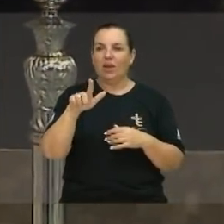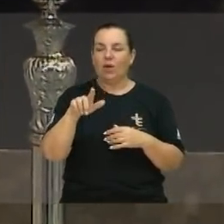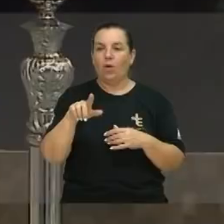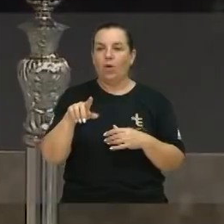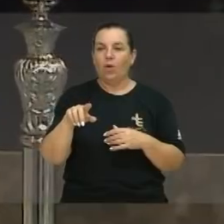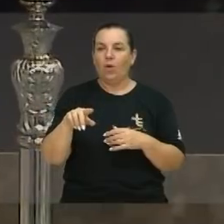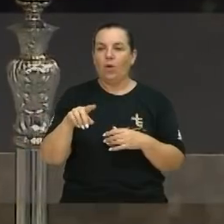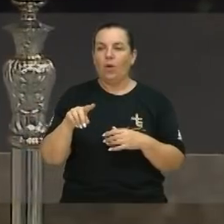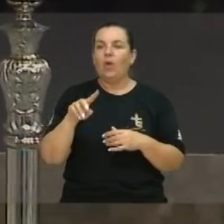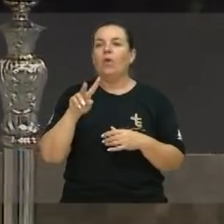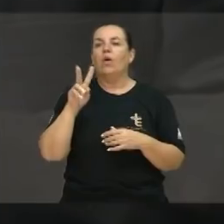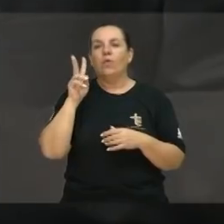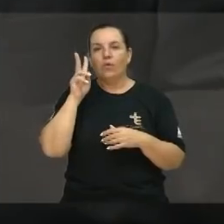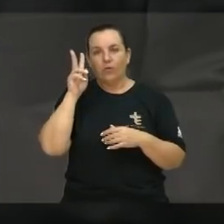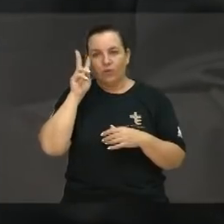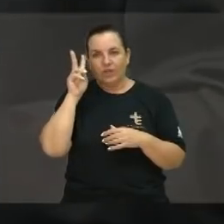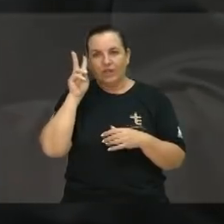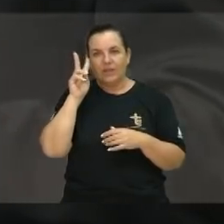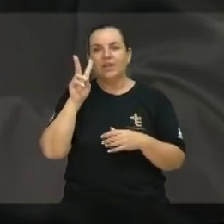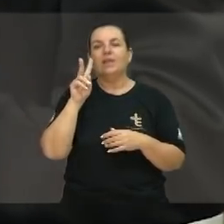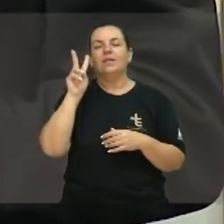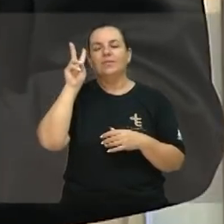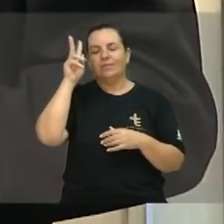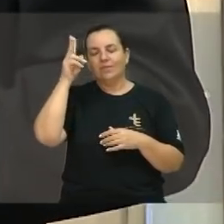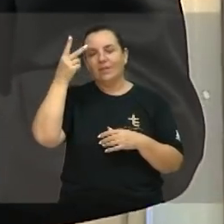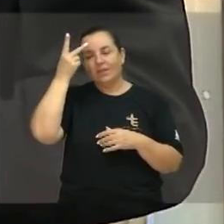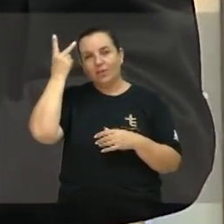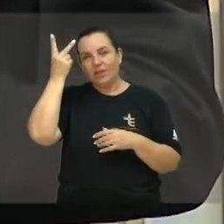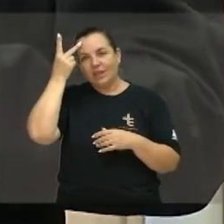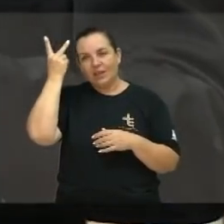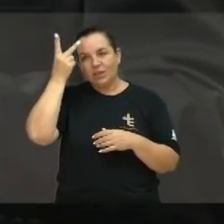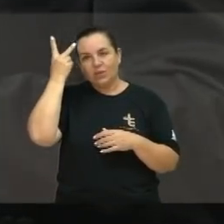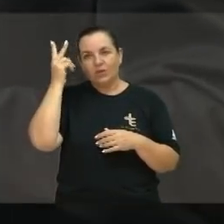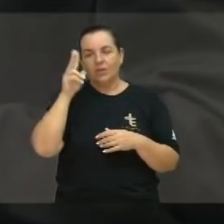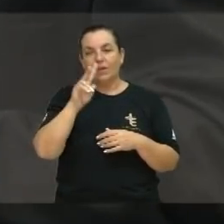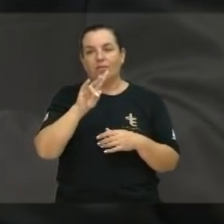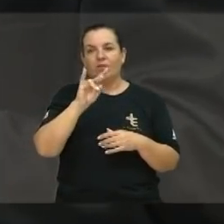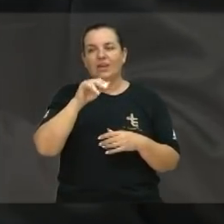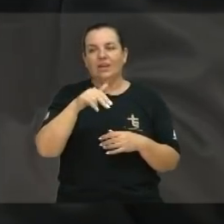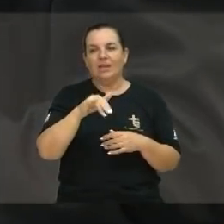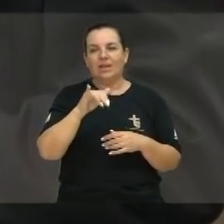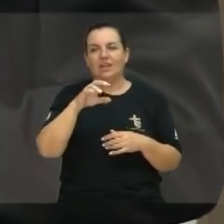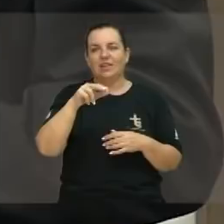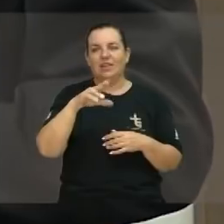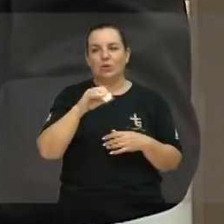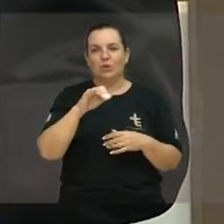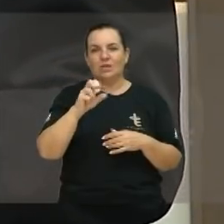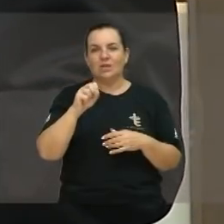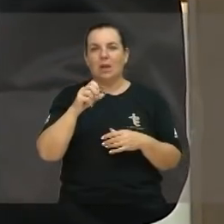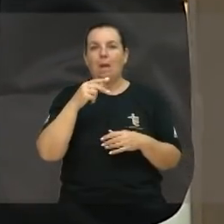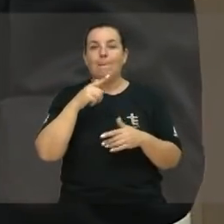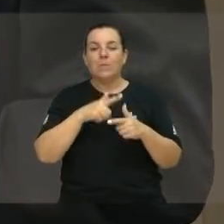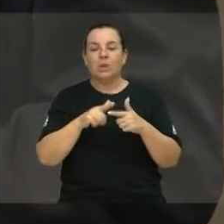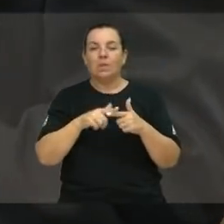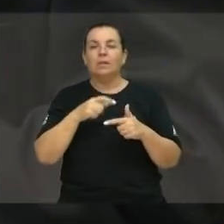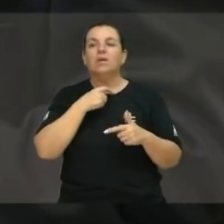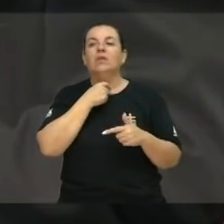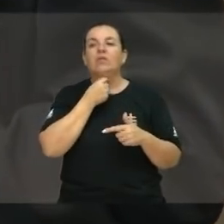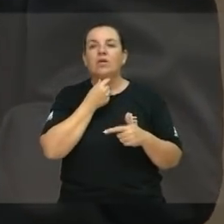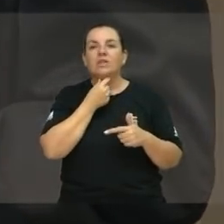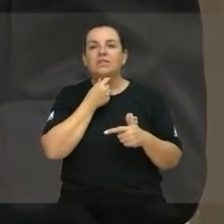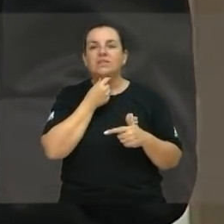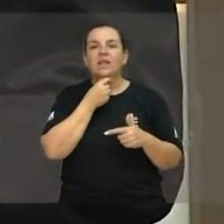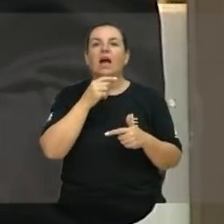vinícius tem problemas de voz né e a joelma também também é